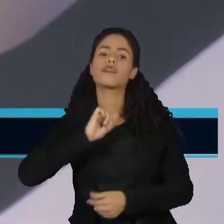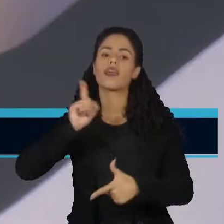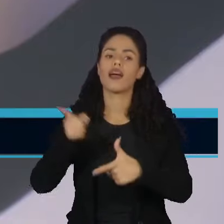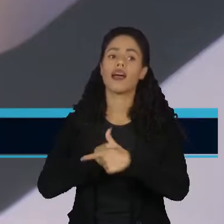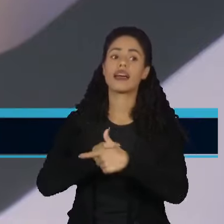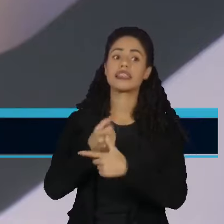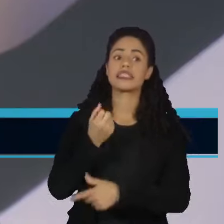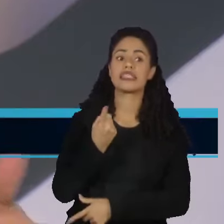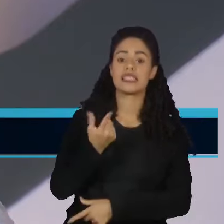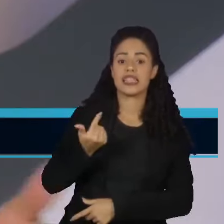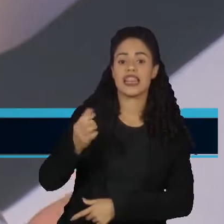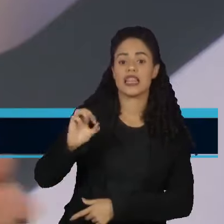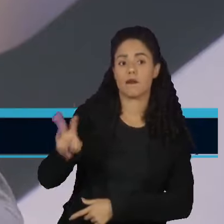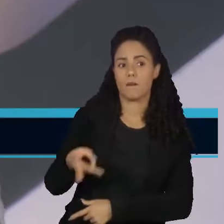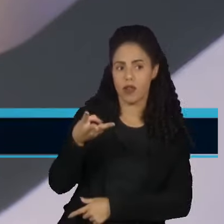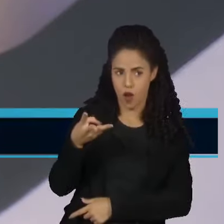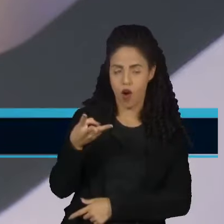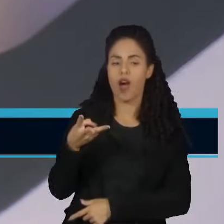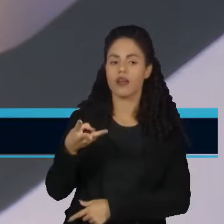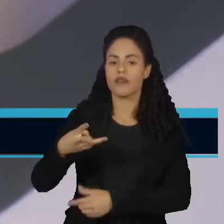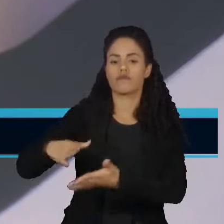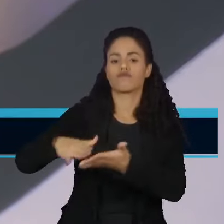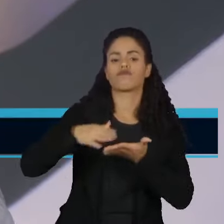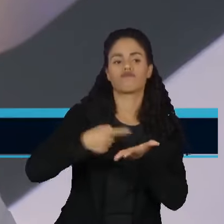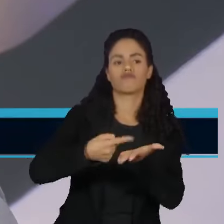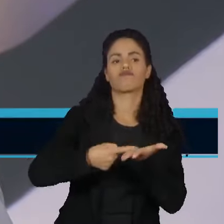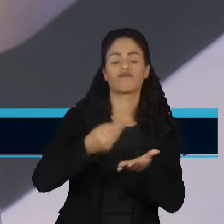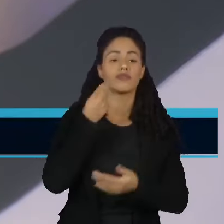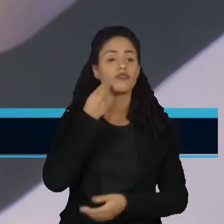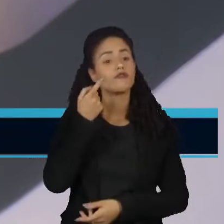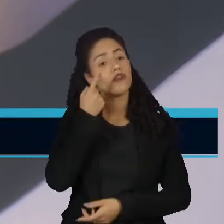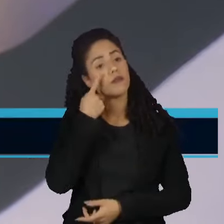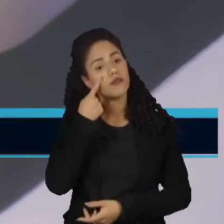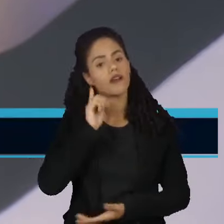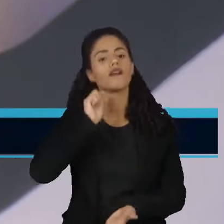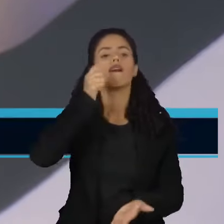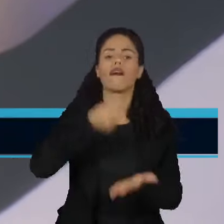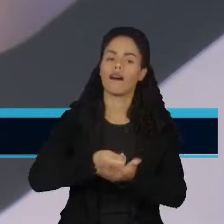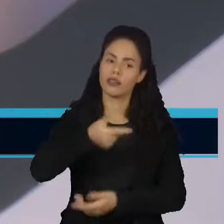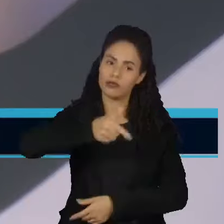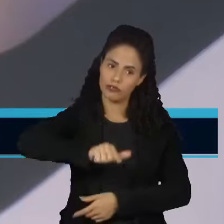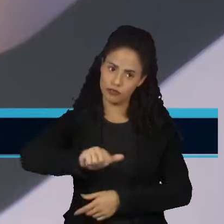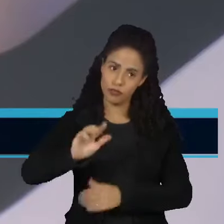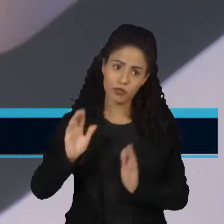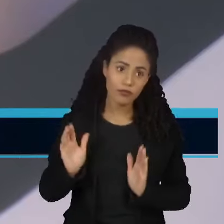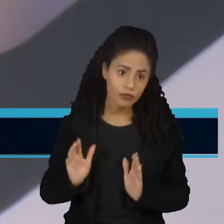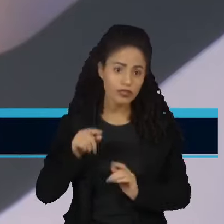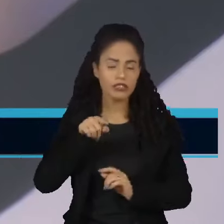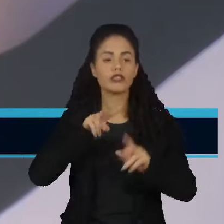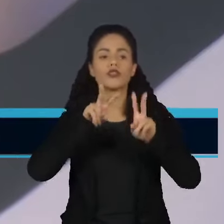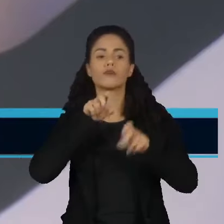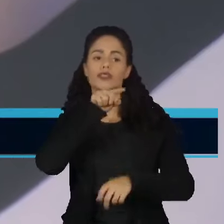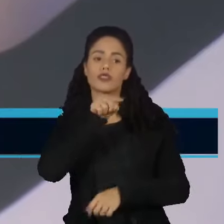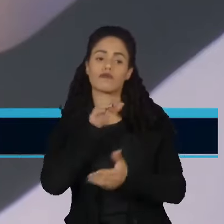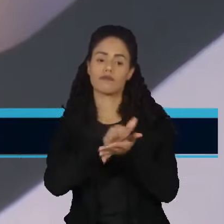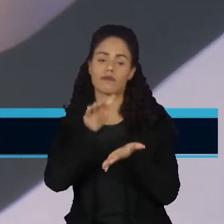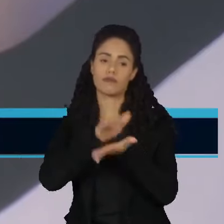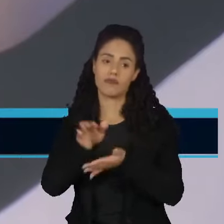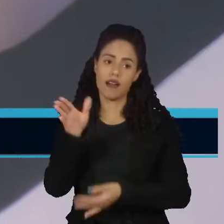160 bilhões e que ele vai fazer a negociação. Então, a gente vai pagar mais uma vez, né, esse preço salgado